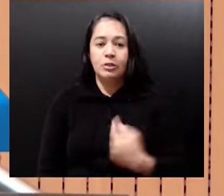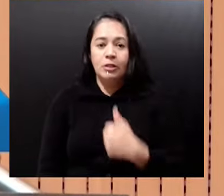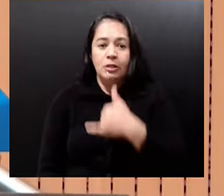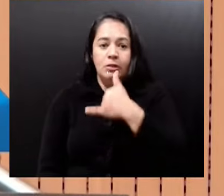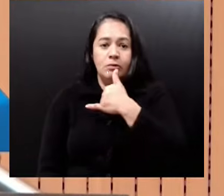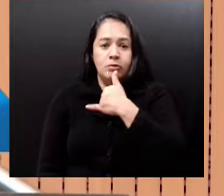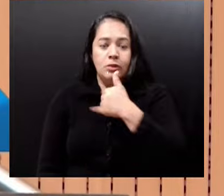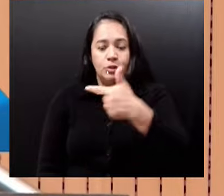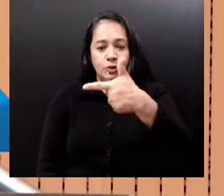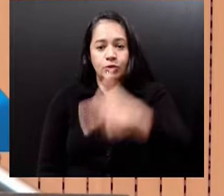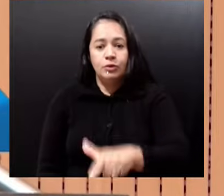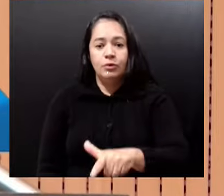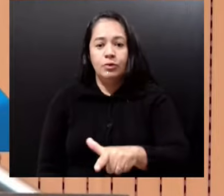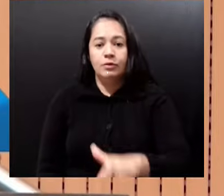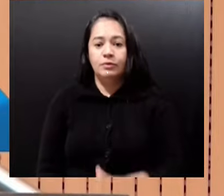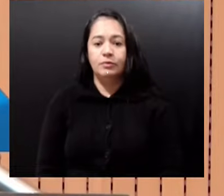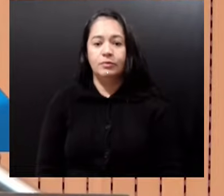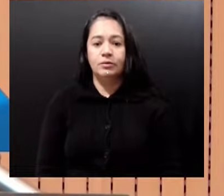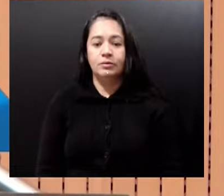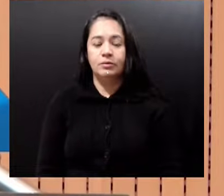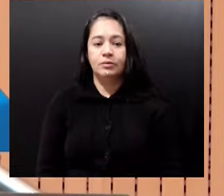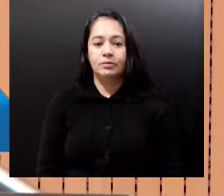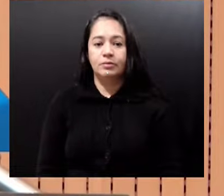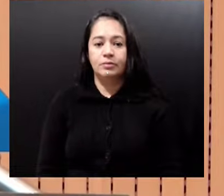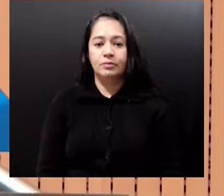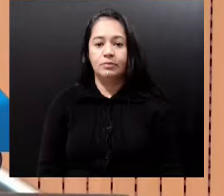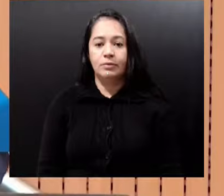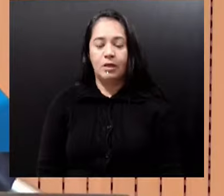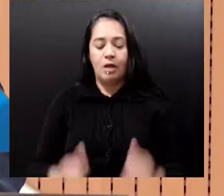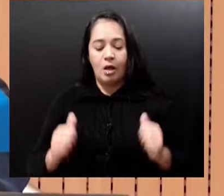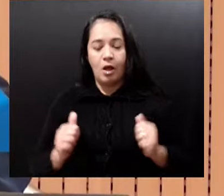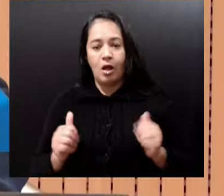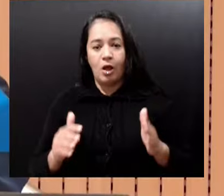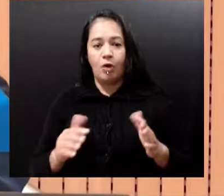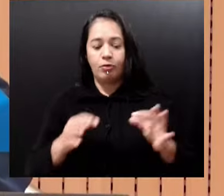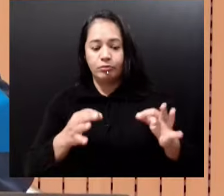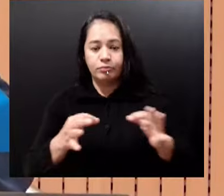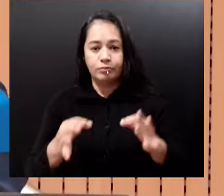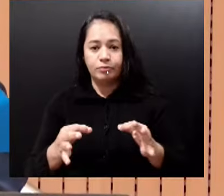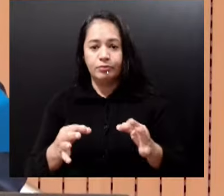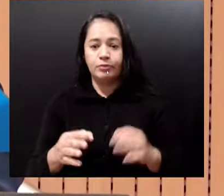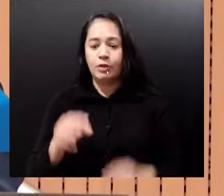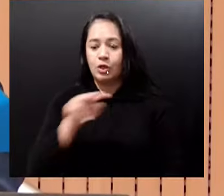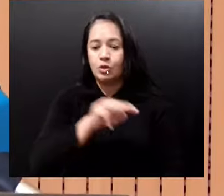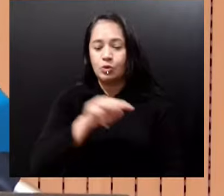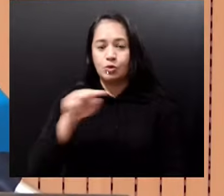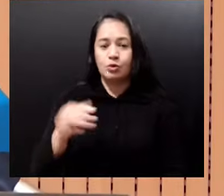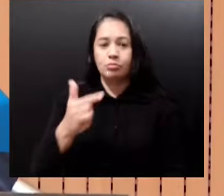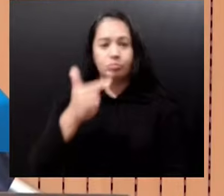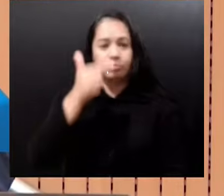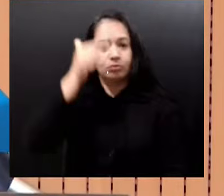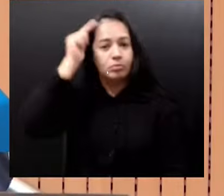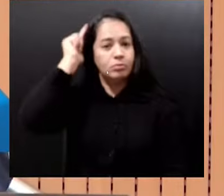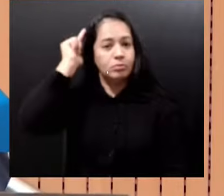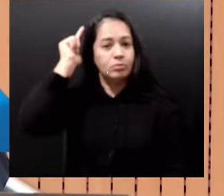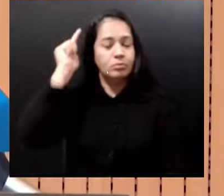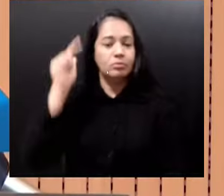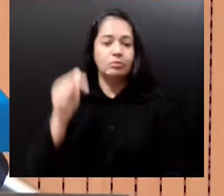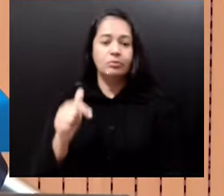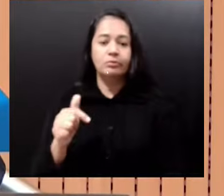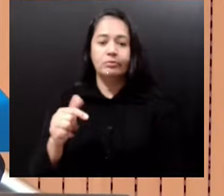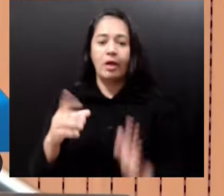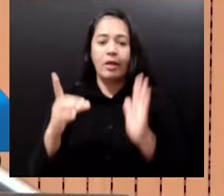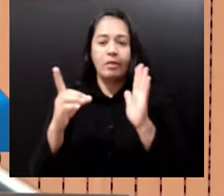uma vez, a conduta desse ministro Alexandre de Moraes em decretar